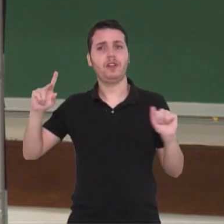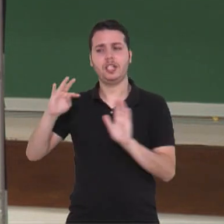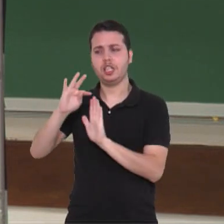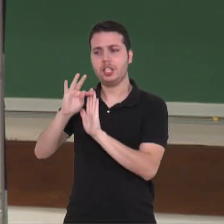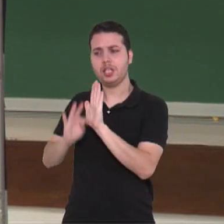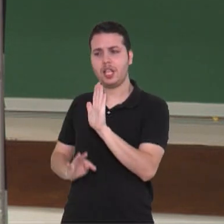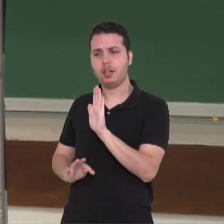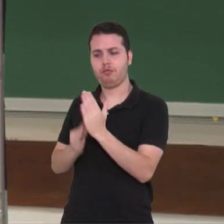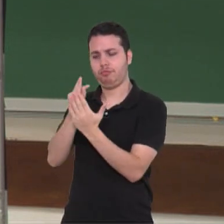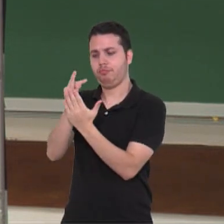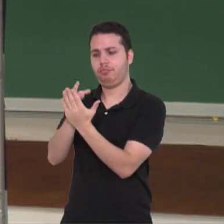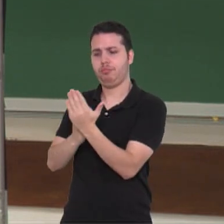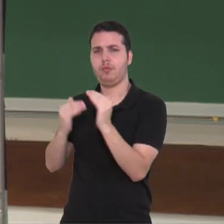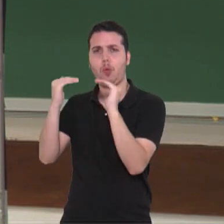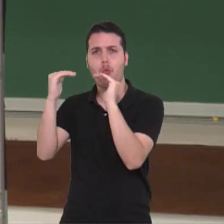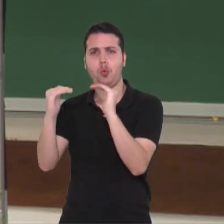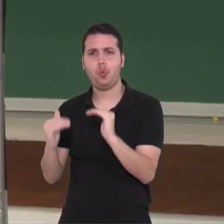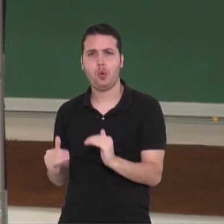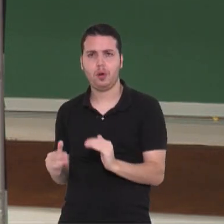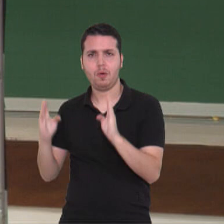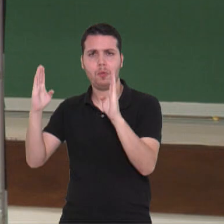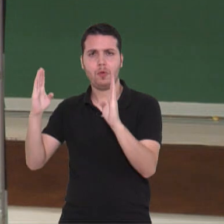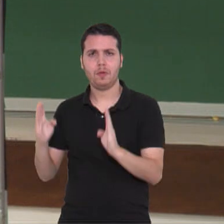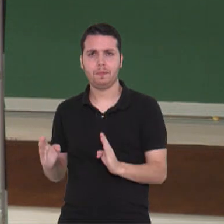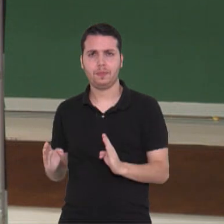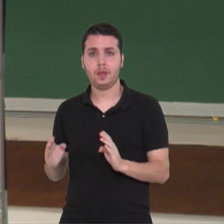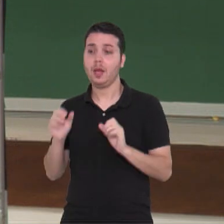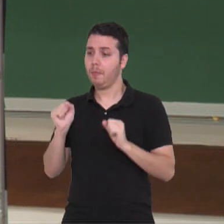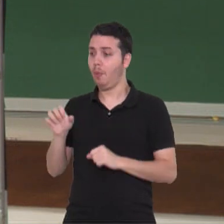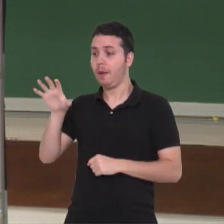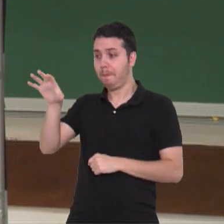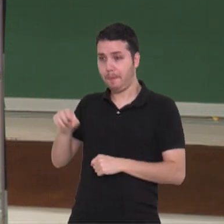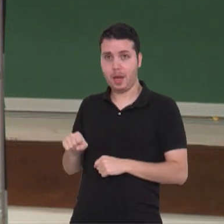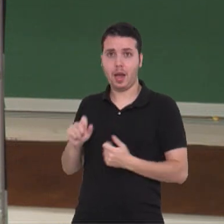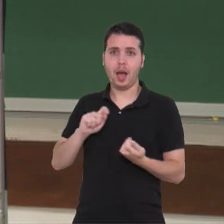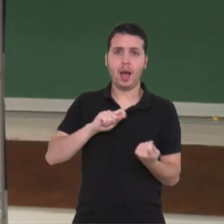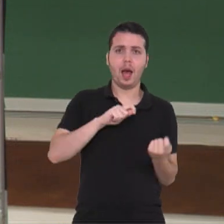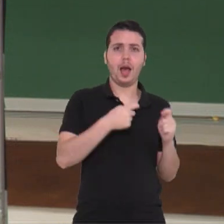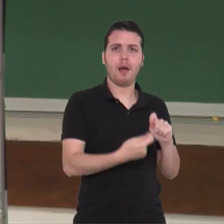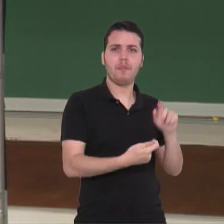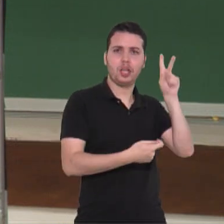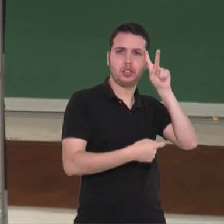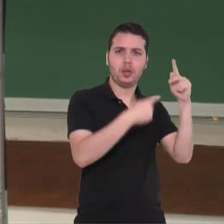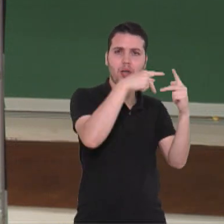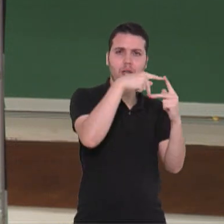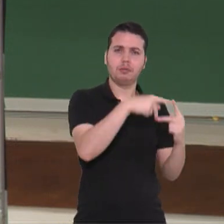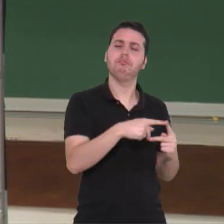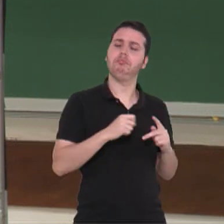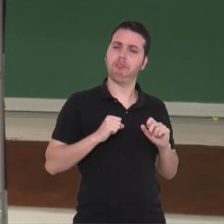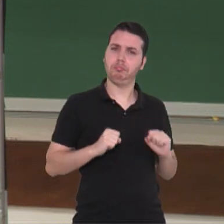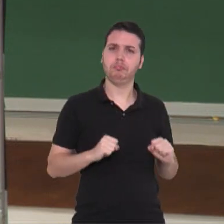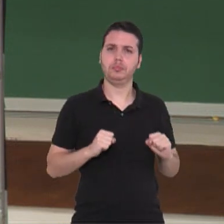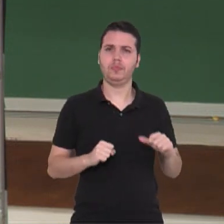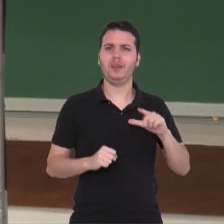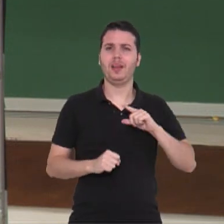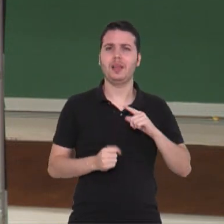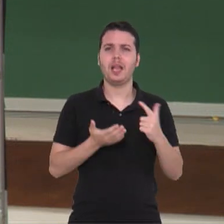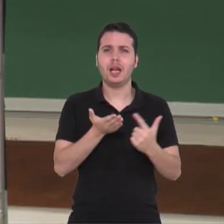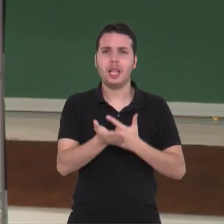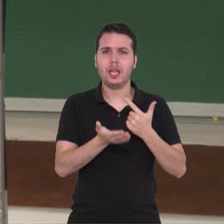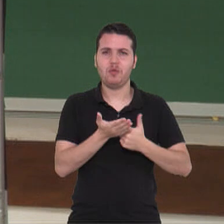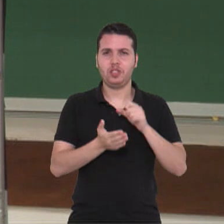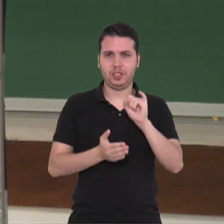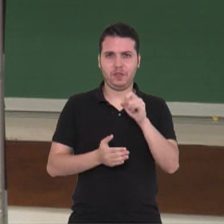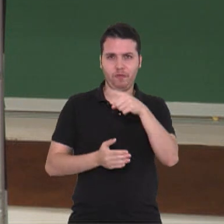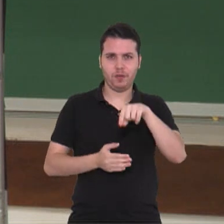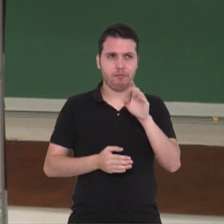posso pegar um texto narrado e colocar, fazer uma história em quadrinho? Sim. Eu posso. Existem muitos livros, se vocês forem na biblioteca da